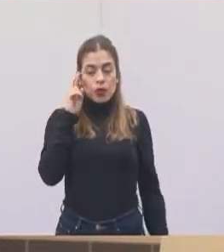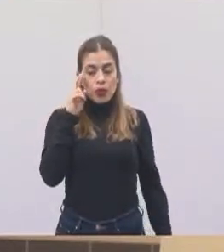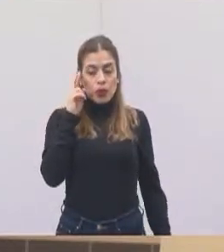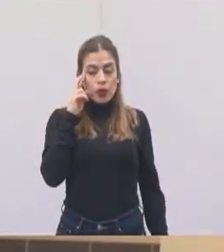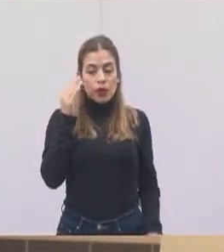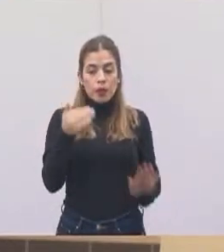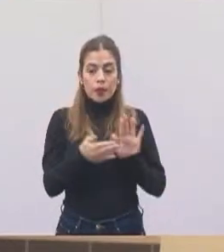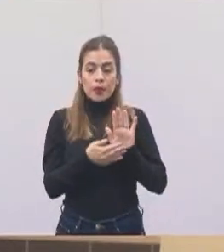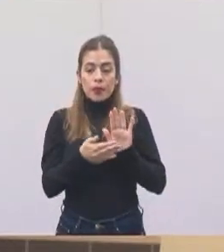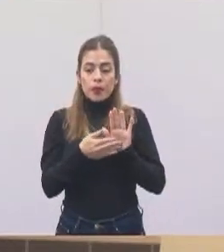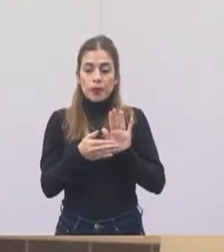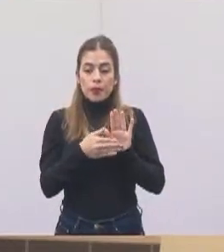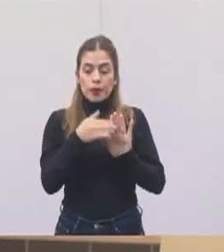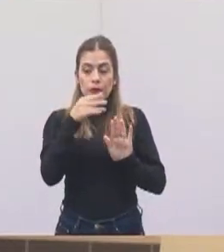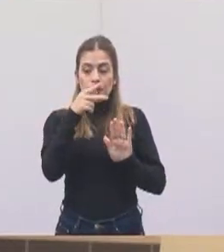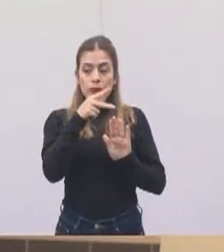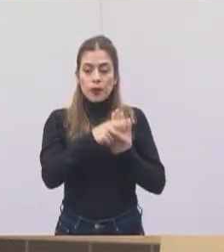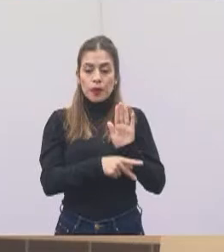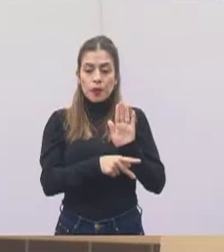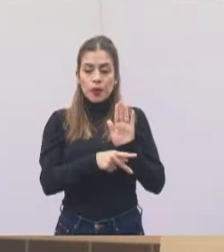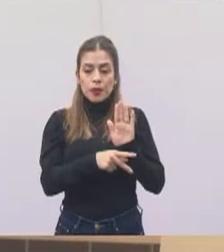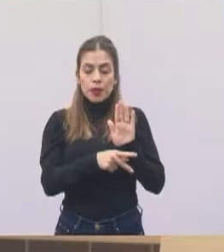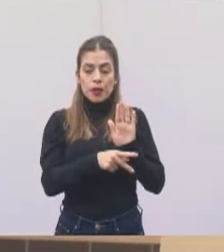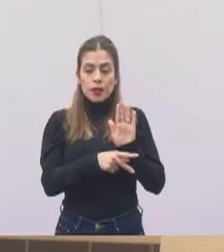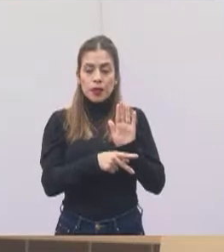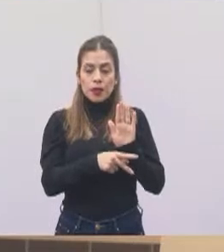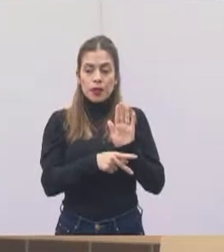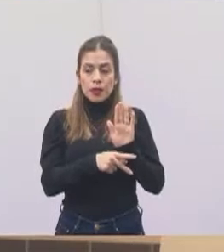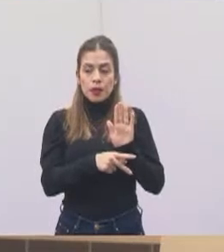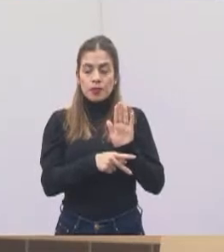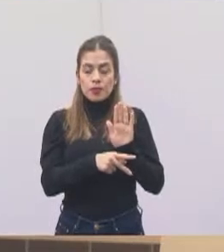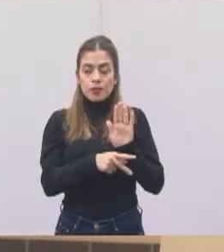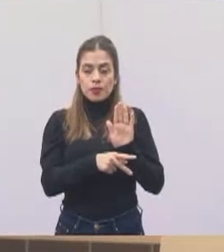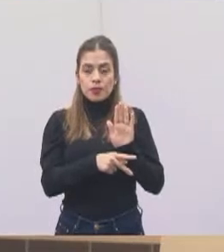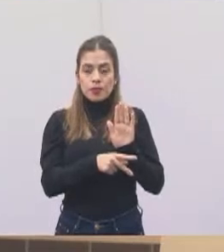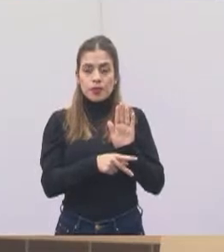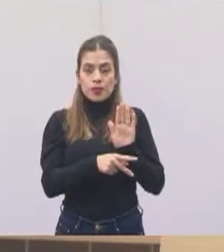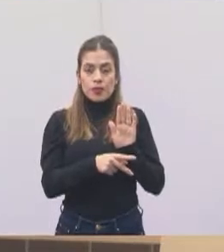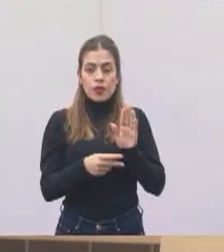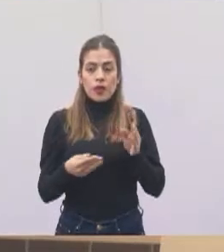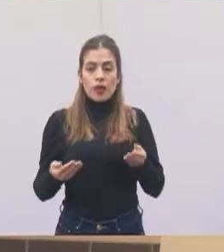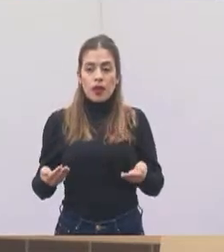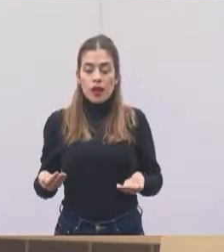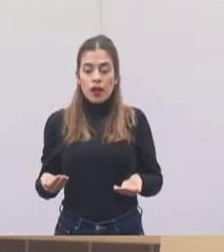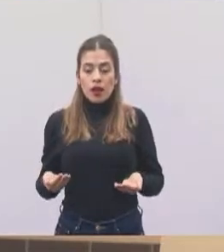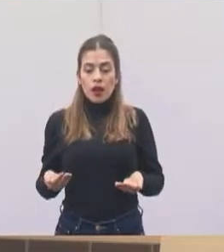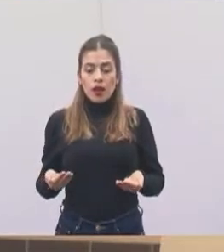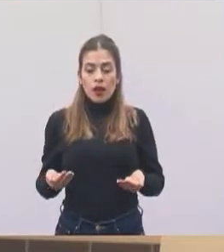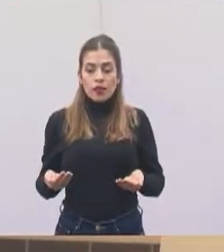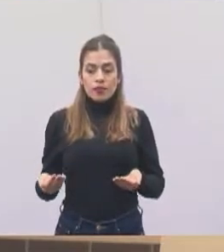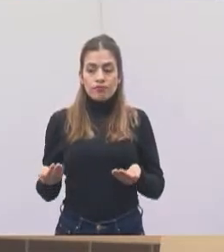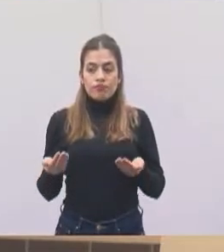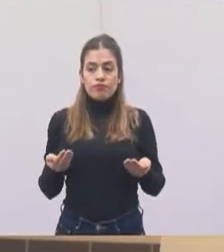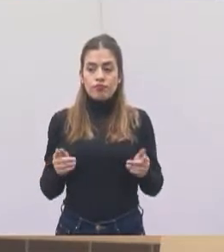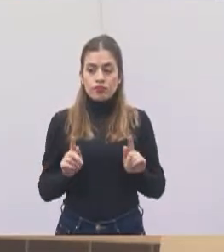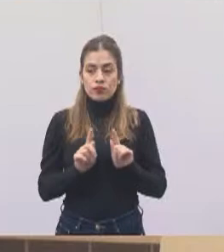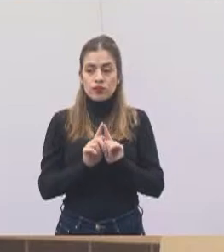o propositor desse projeto, ele volta ao